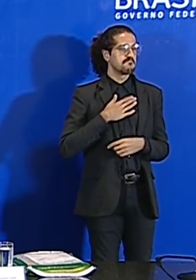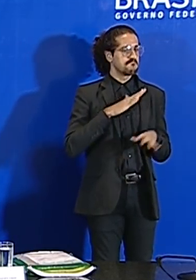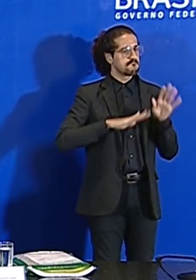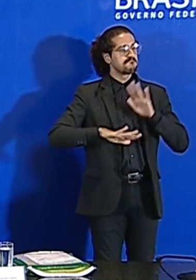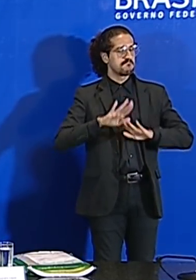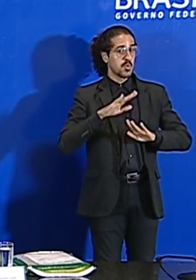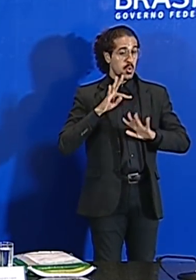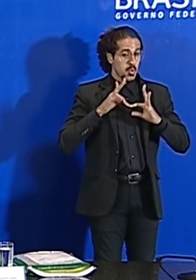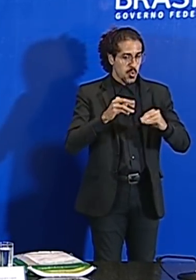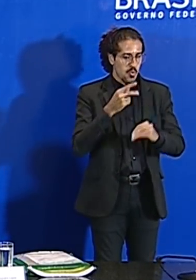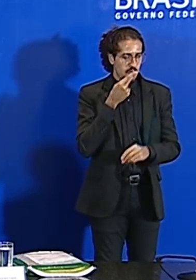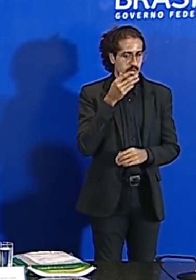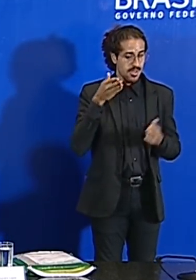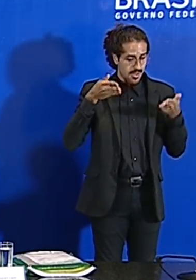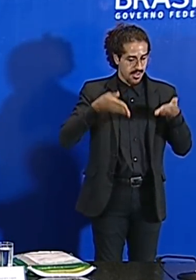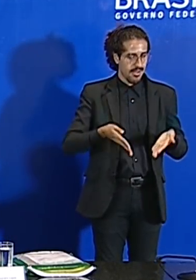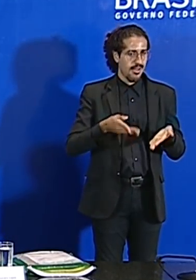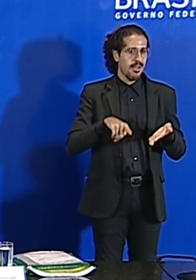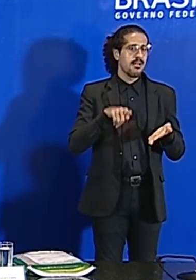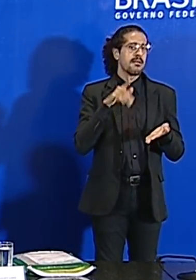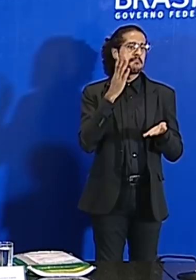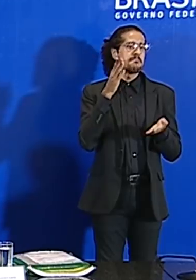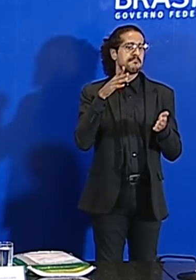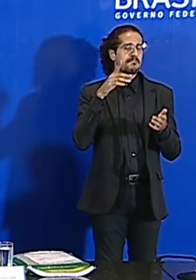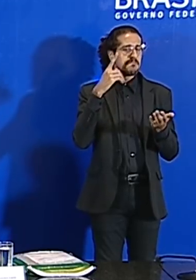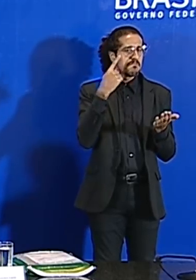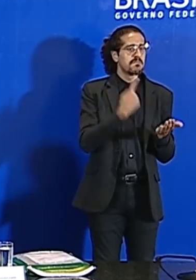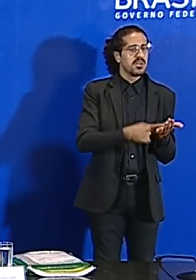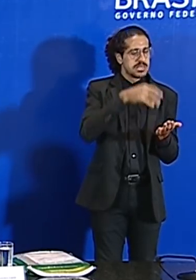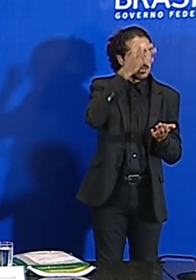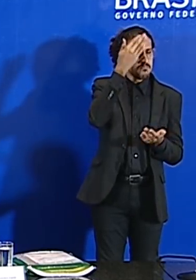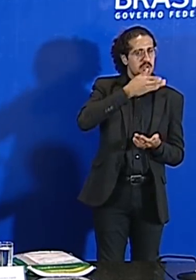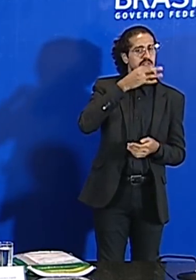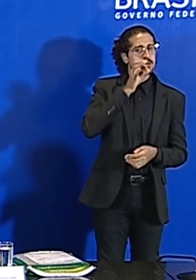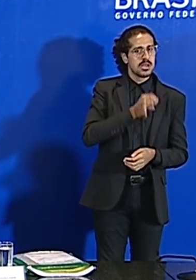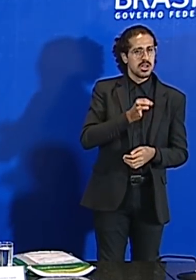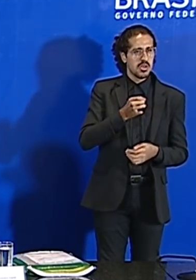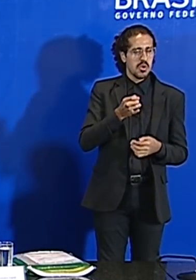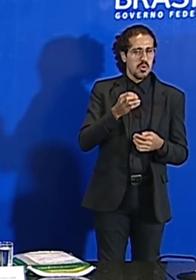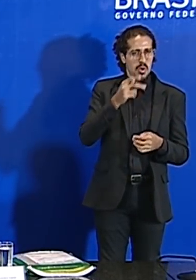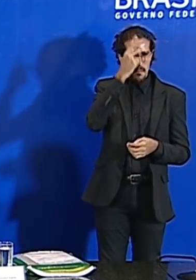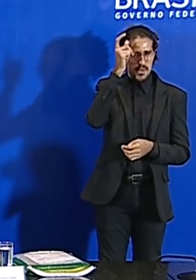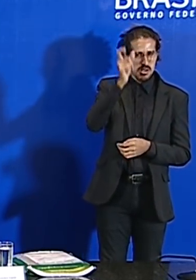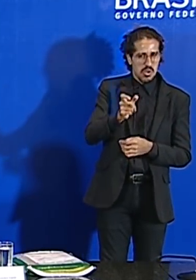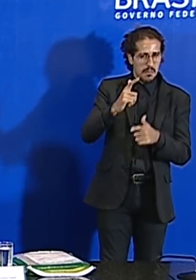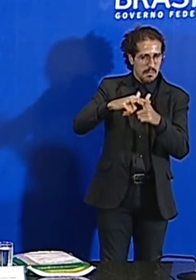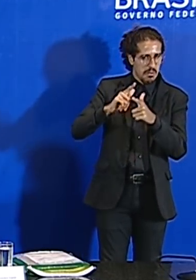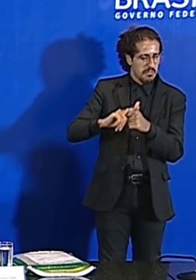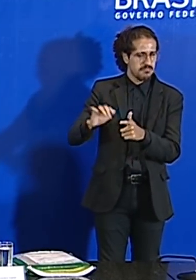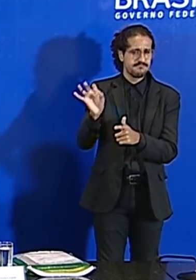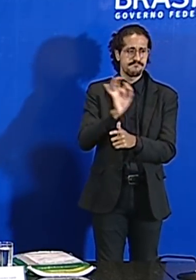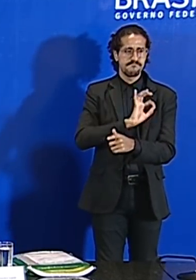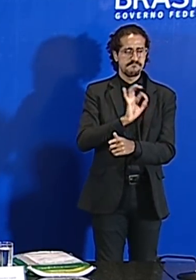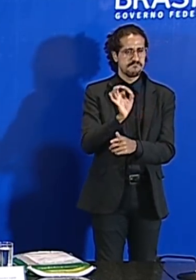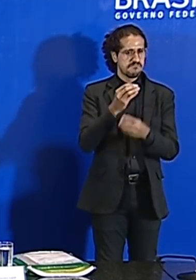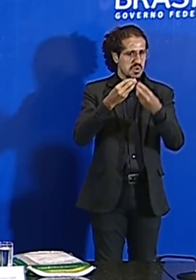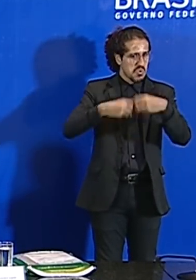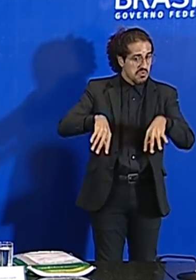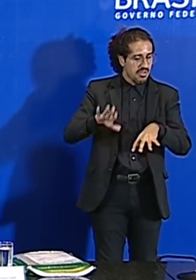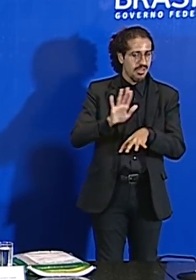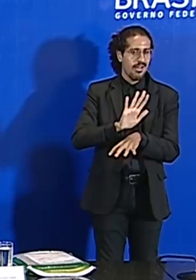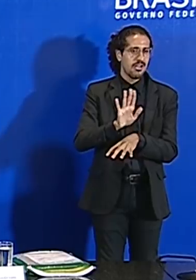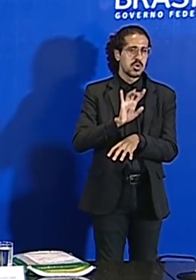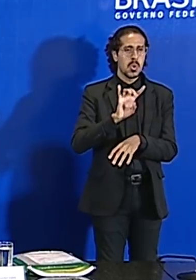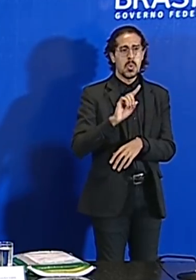referendado fortemente. Não houve prejuízo de forma alguma para ninguém. Foi um ato pontual, que